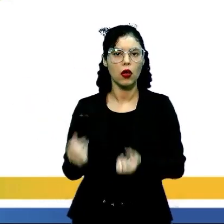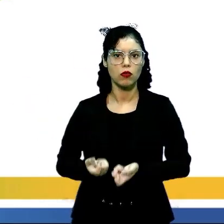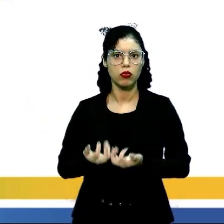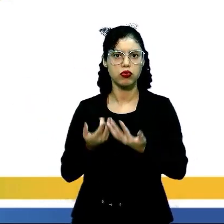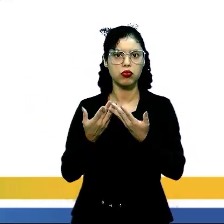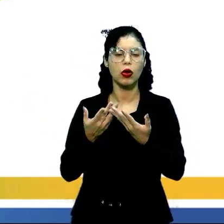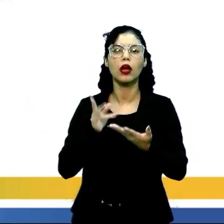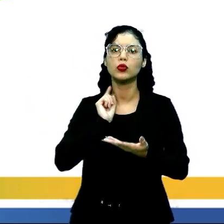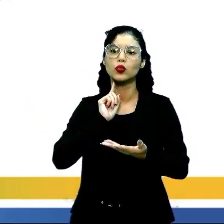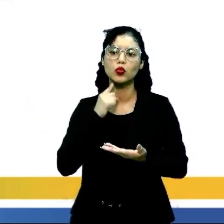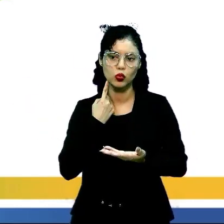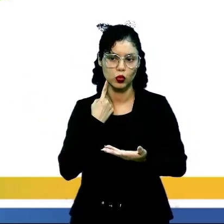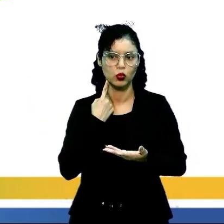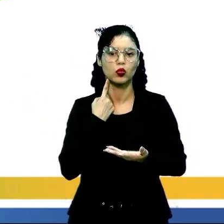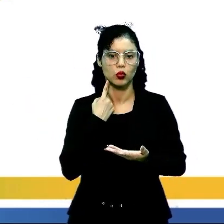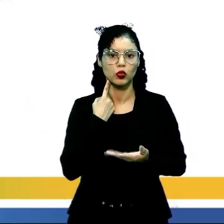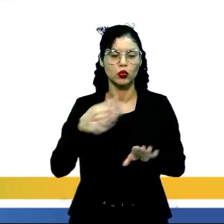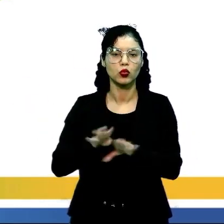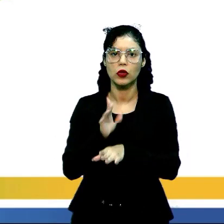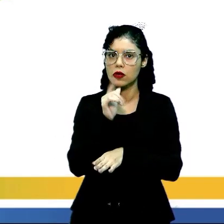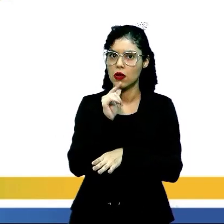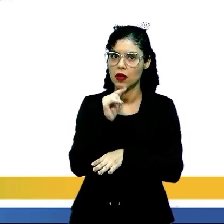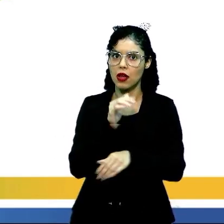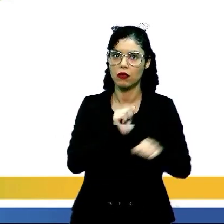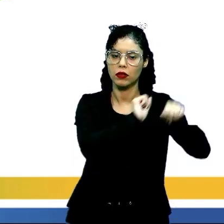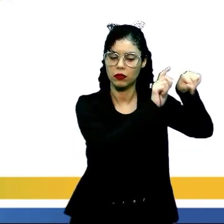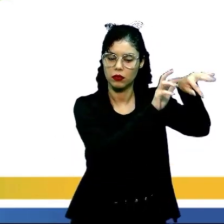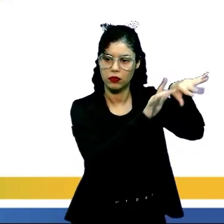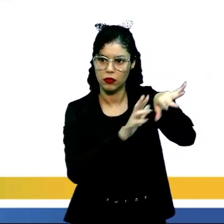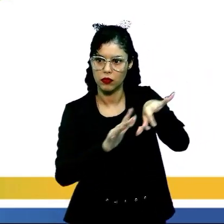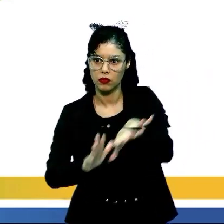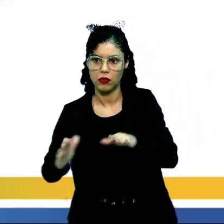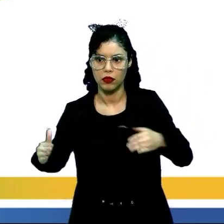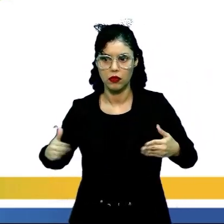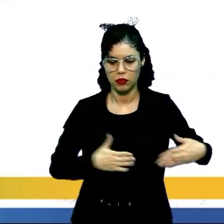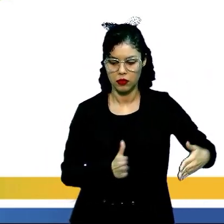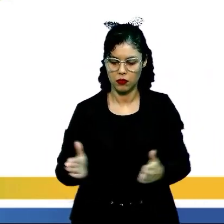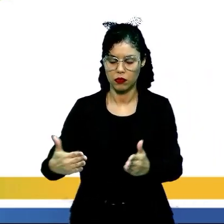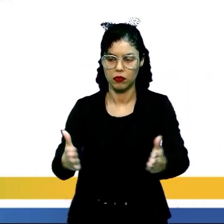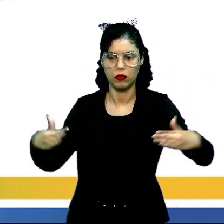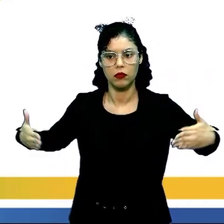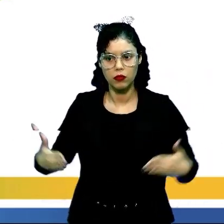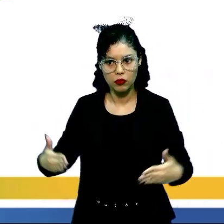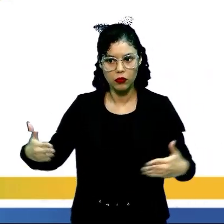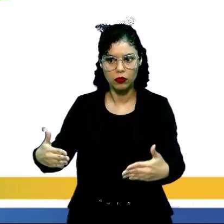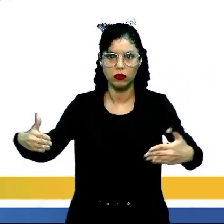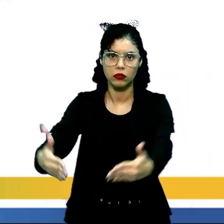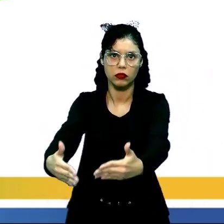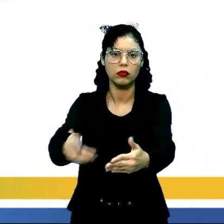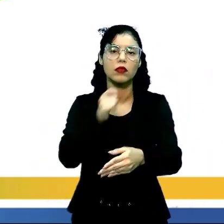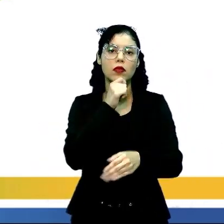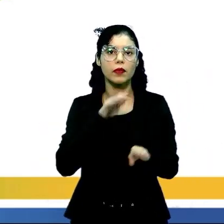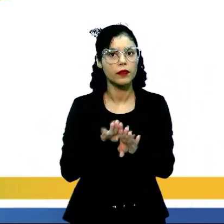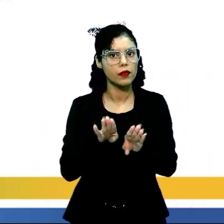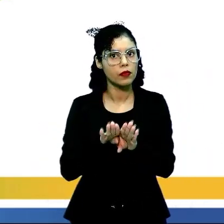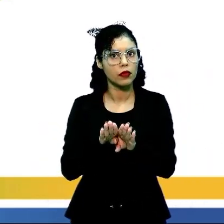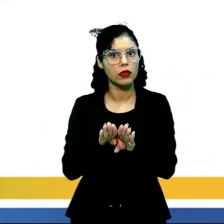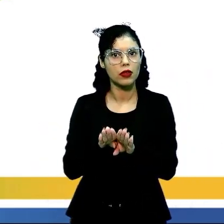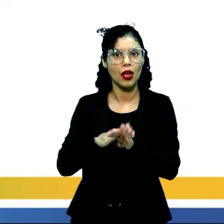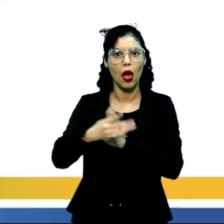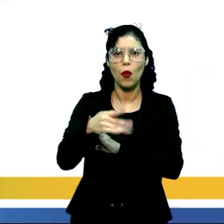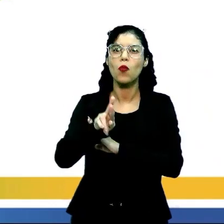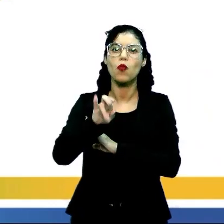nessa mistura, né, da água que vem da represa, da água que vem do riacho, de um rio, ela vem uma água